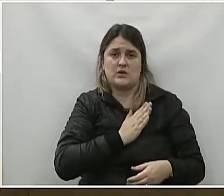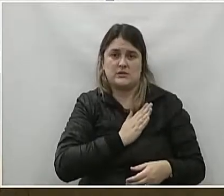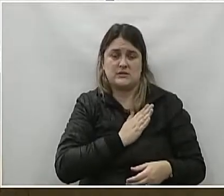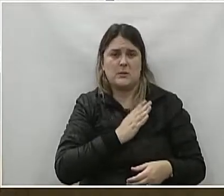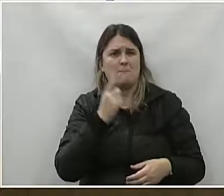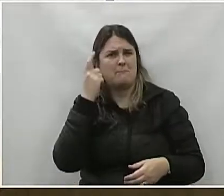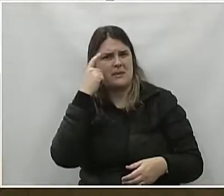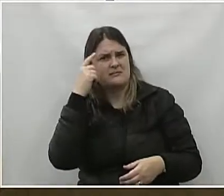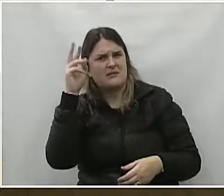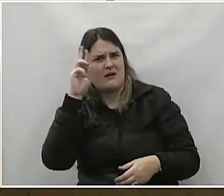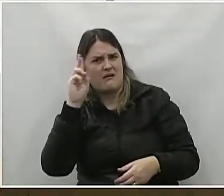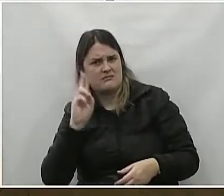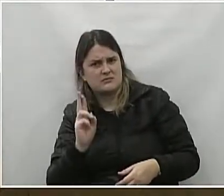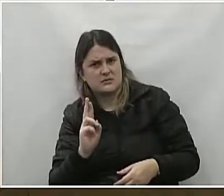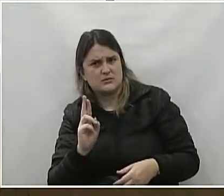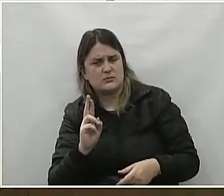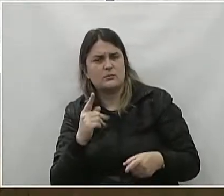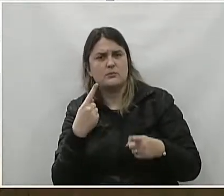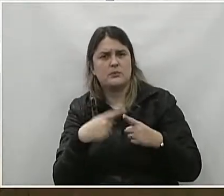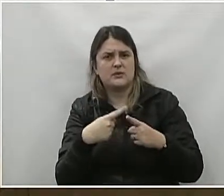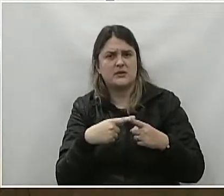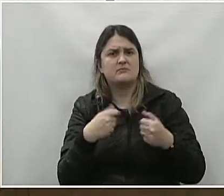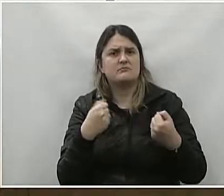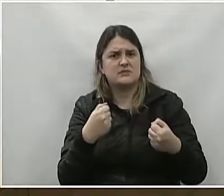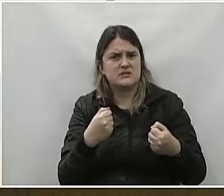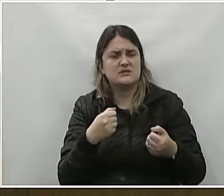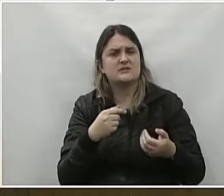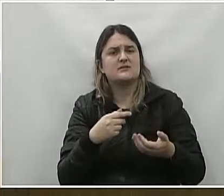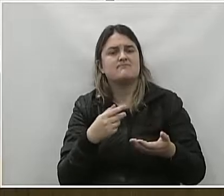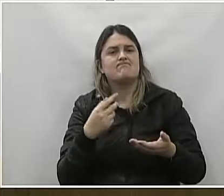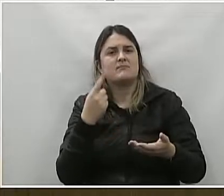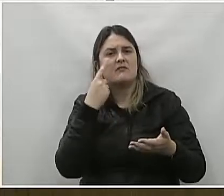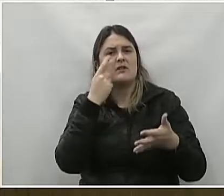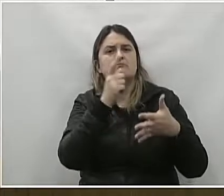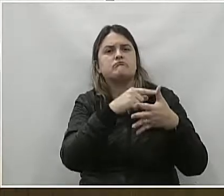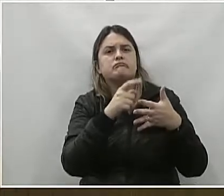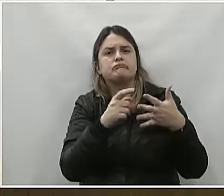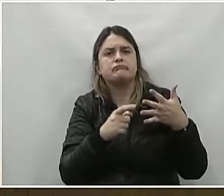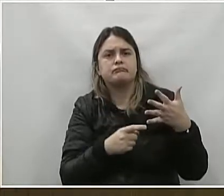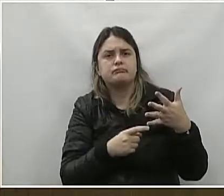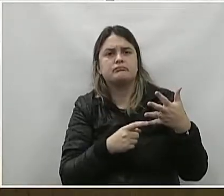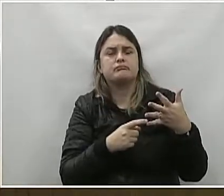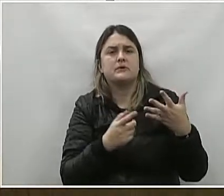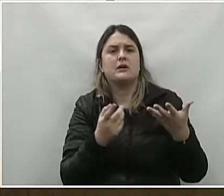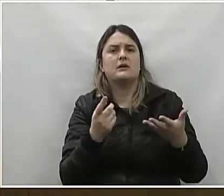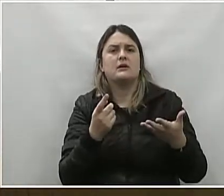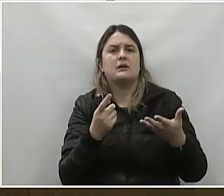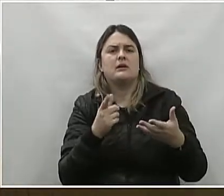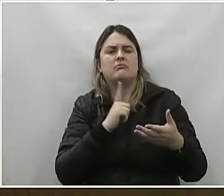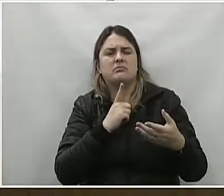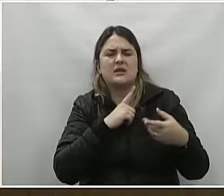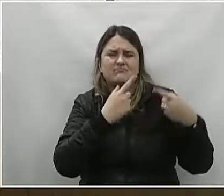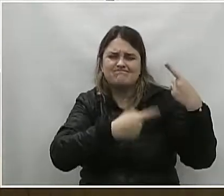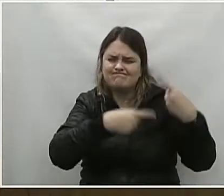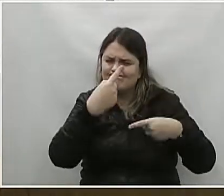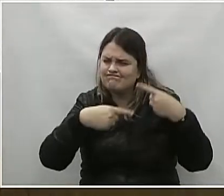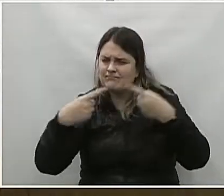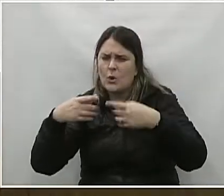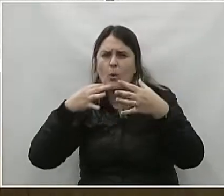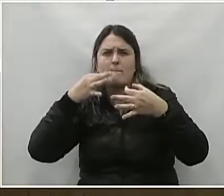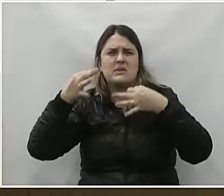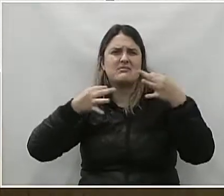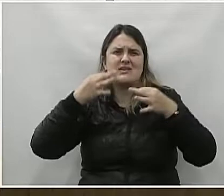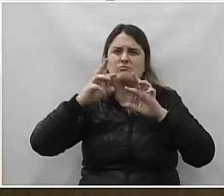razão. Porque a gente precisa realmente levantar diversos pontos aí, que levam a uma intensa discussão e